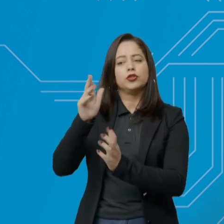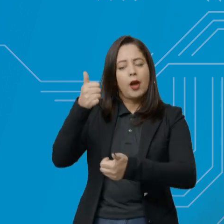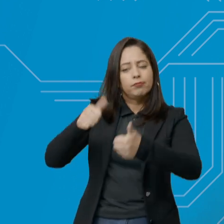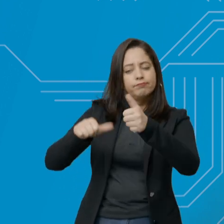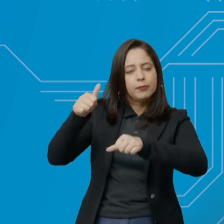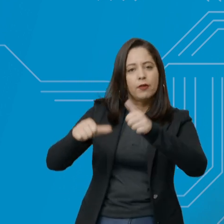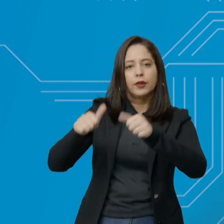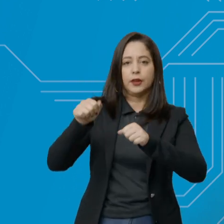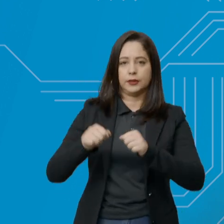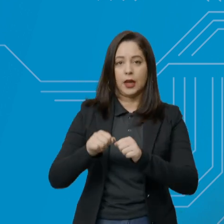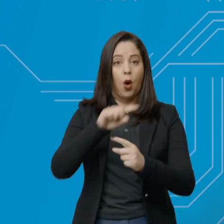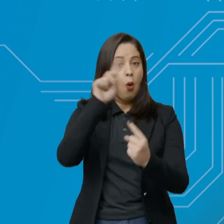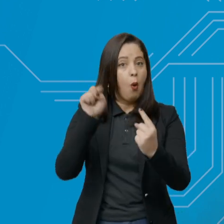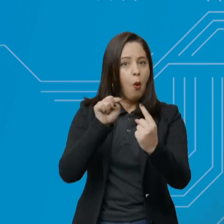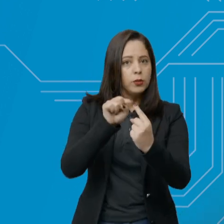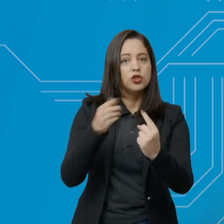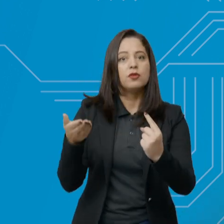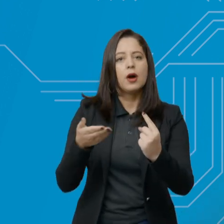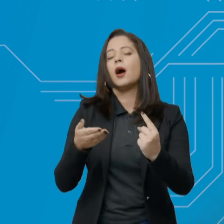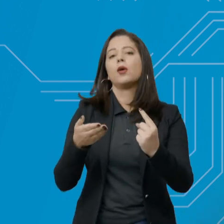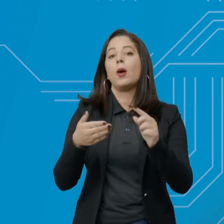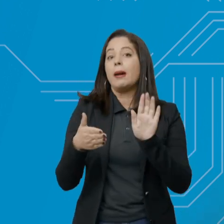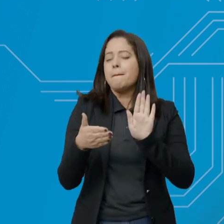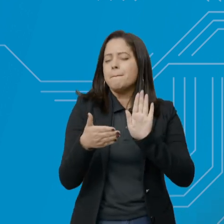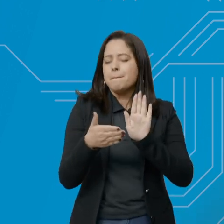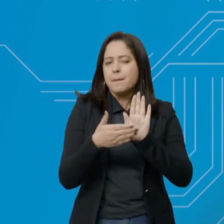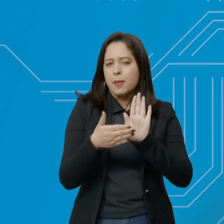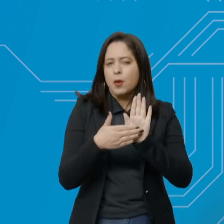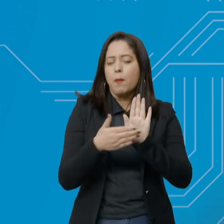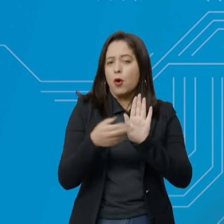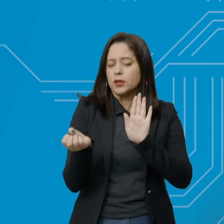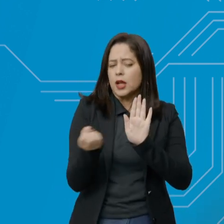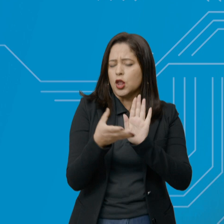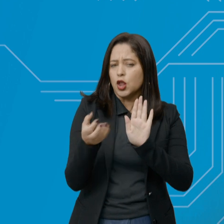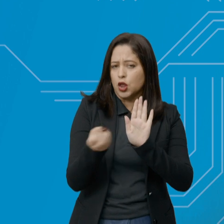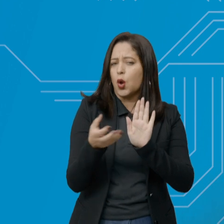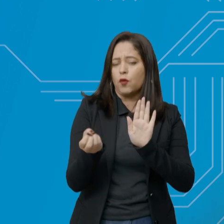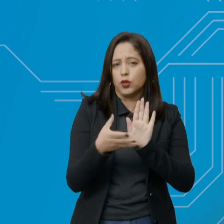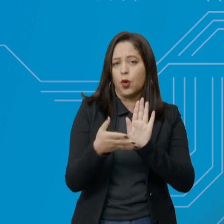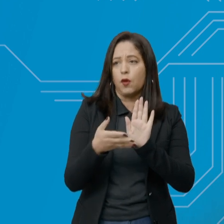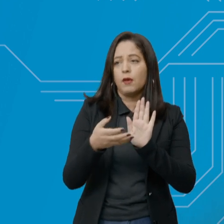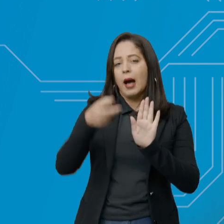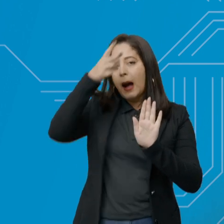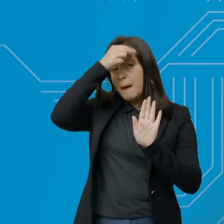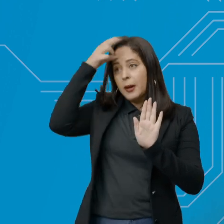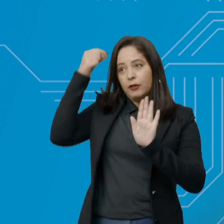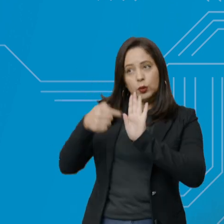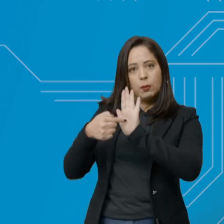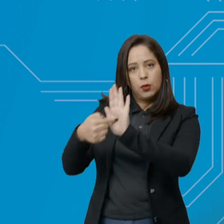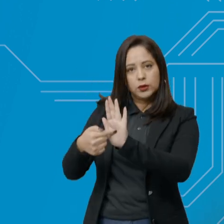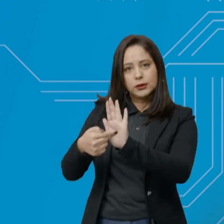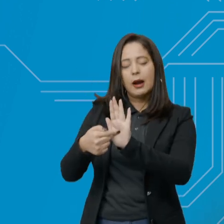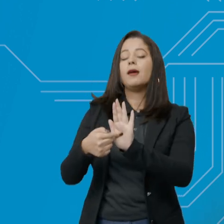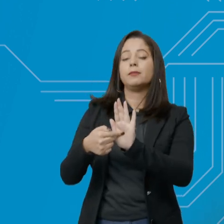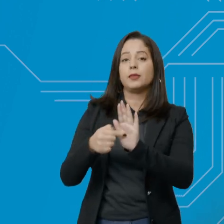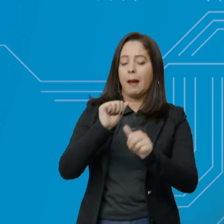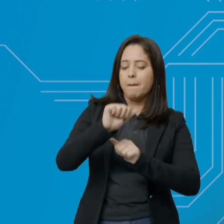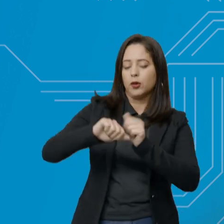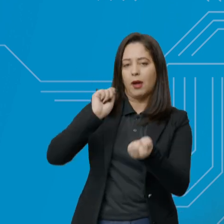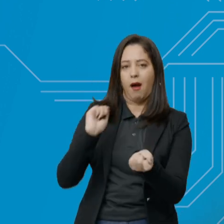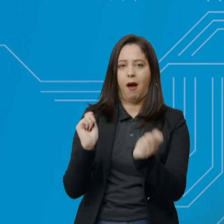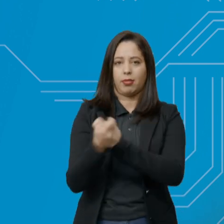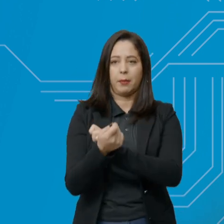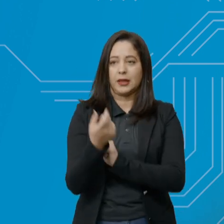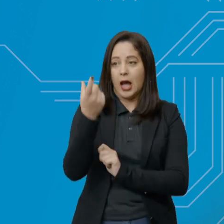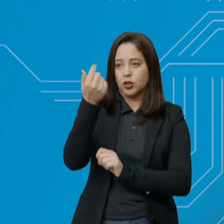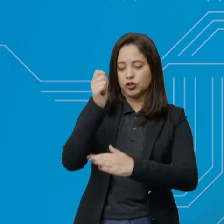sendo analisado pelos vereadores. O objetivo agora é apurar as metas apresentadas pela Prefeitura e, se necessário,